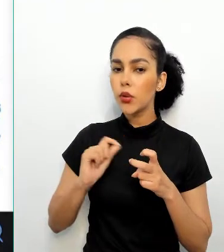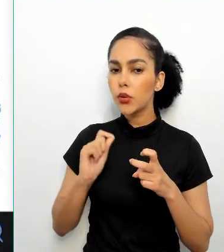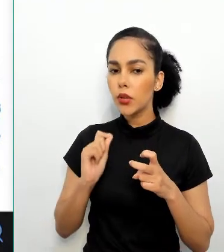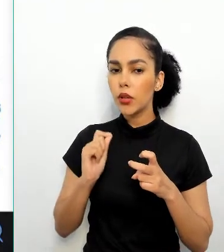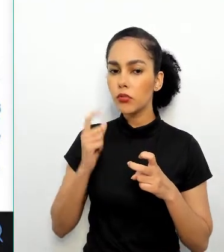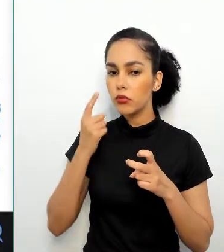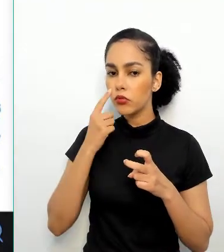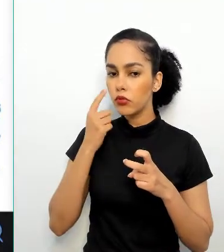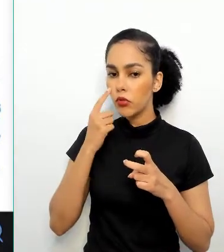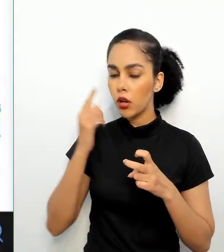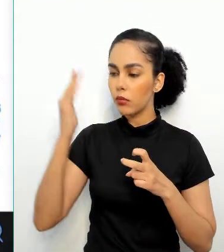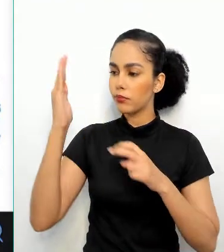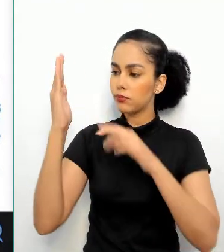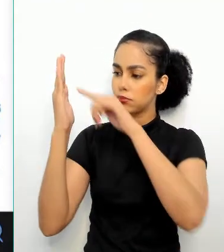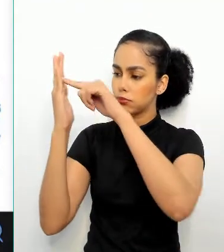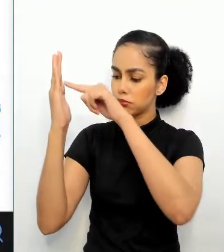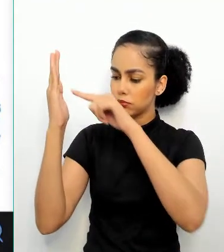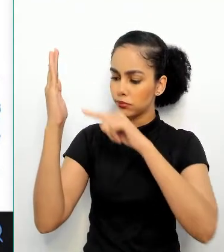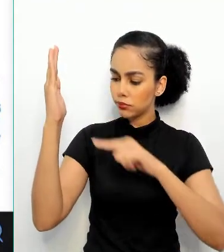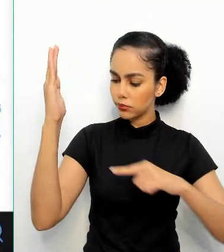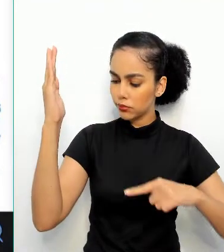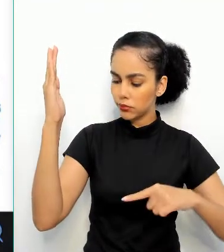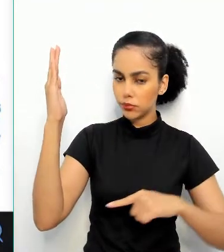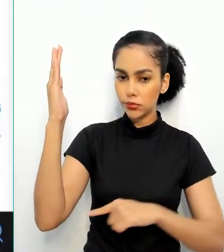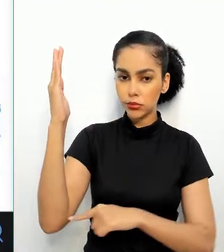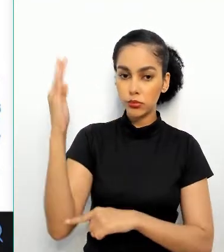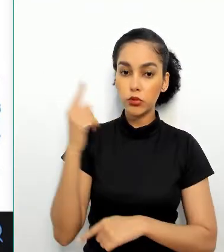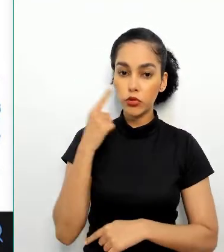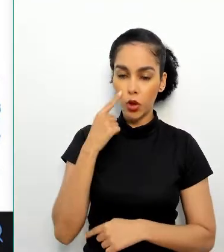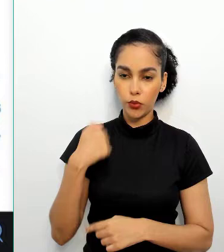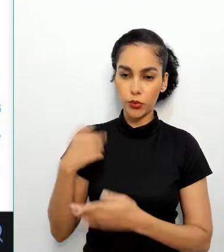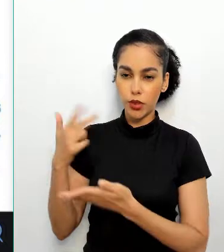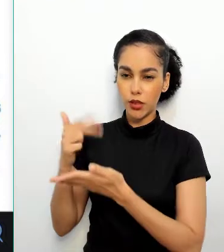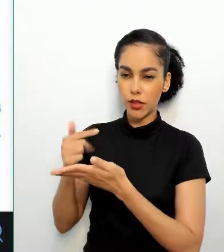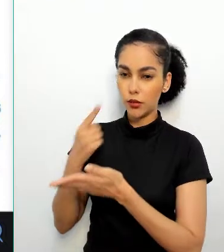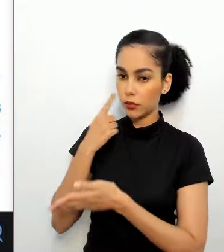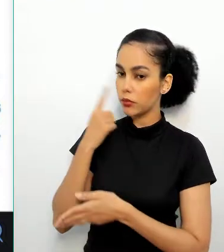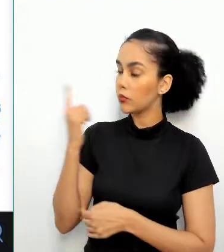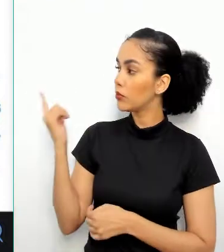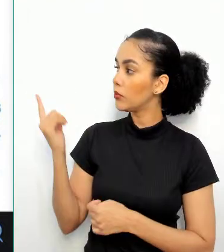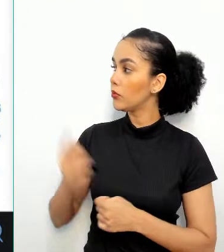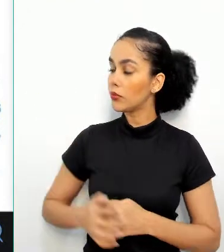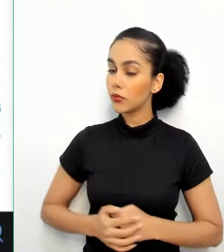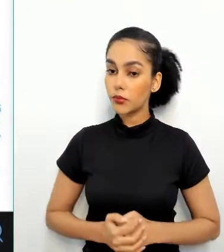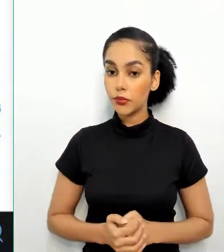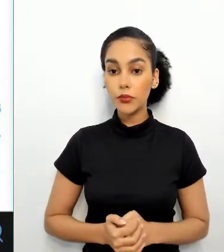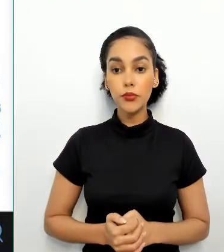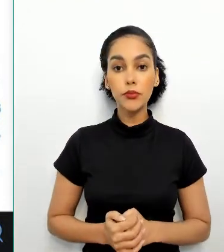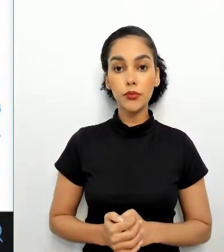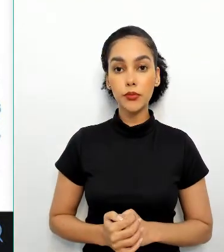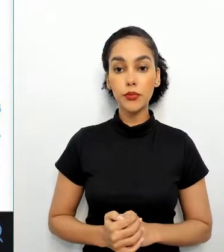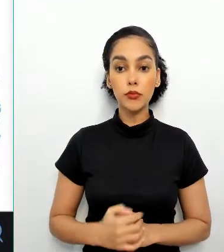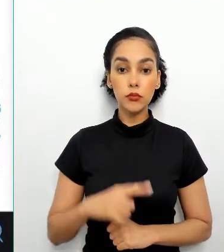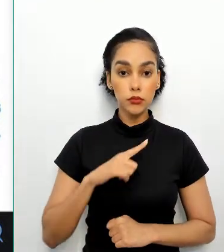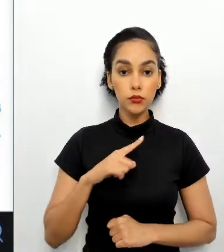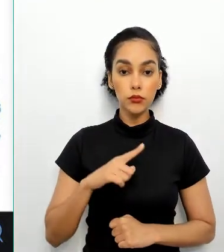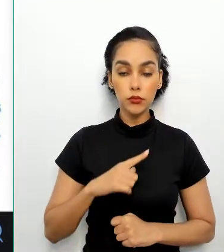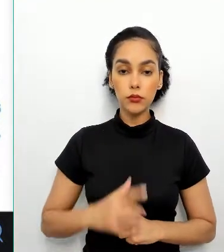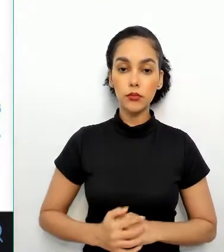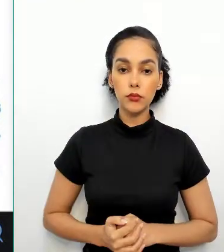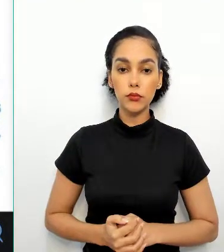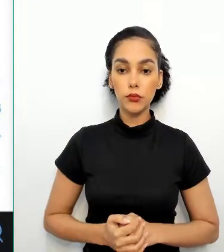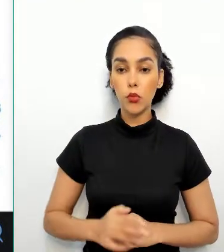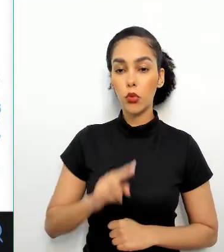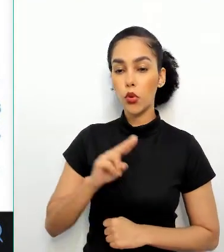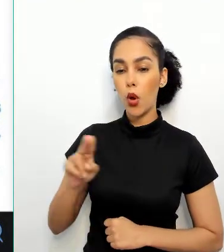triângulo retângulo. Eu posso até desenhar esse triângulo aqui à parte. Acho que fica melhor, né? Deixa eu fazer aqui. Pronto.